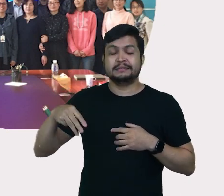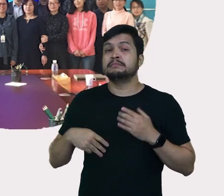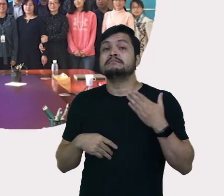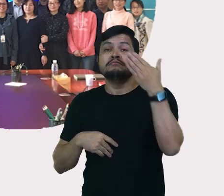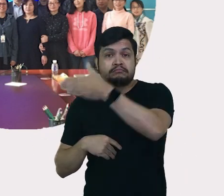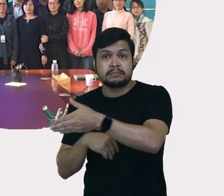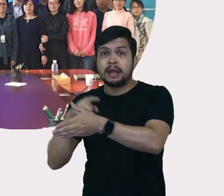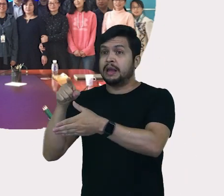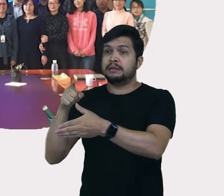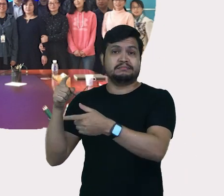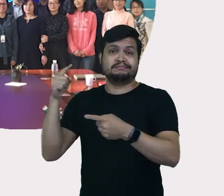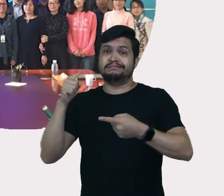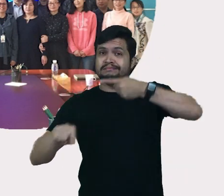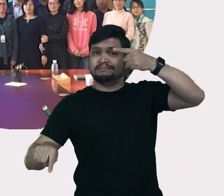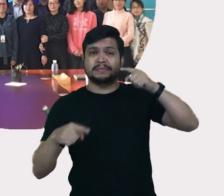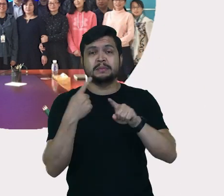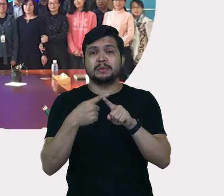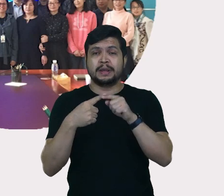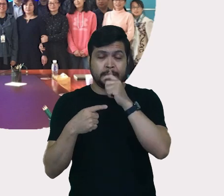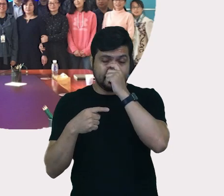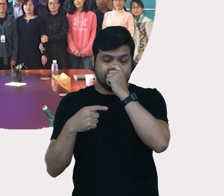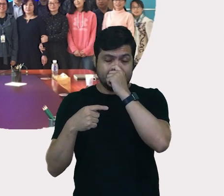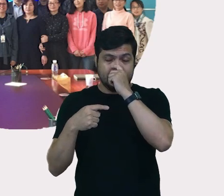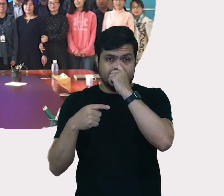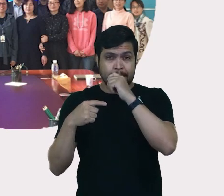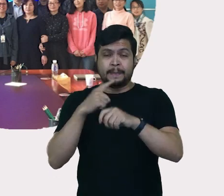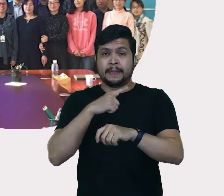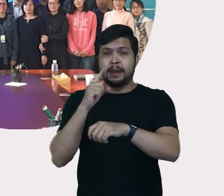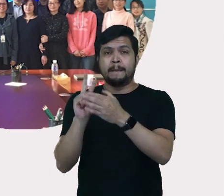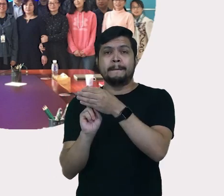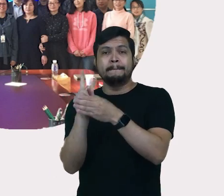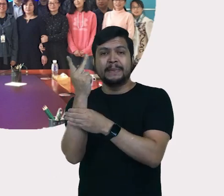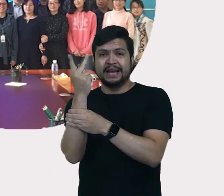o urtiga que pegar nele, ele já vai para o hospital, já vai dar problema